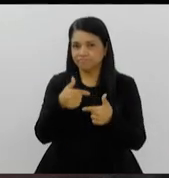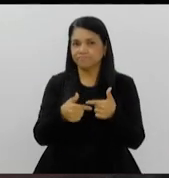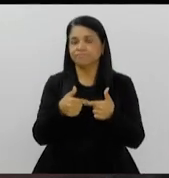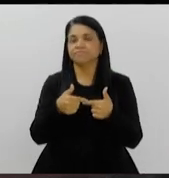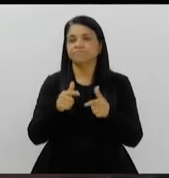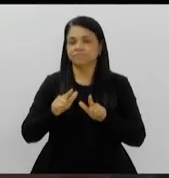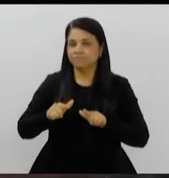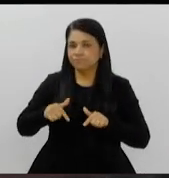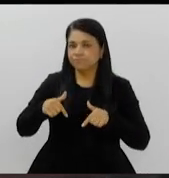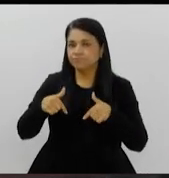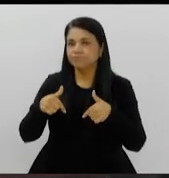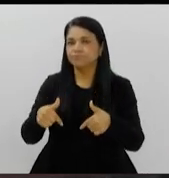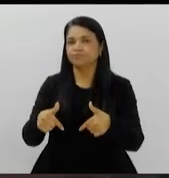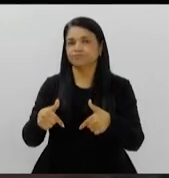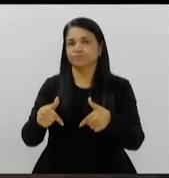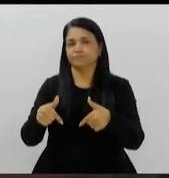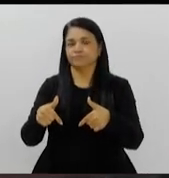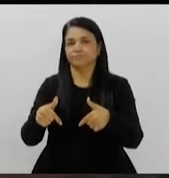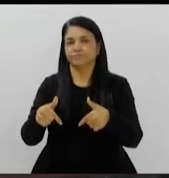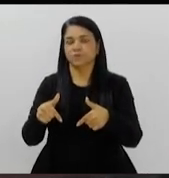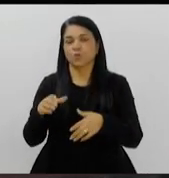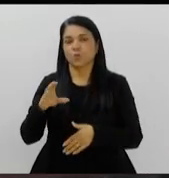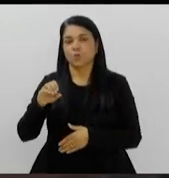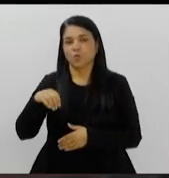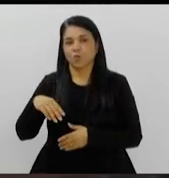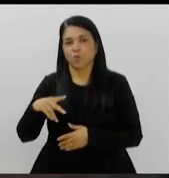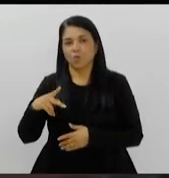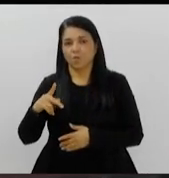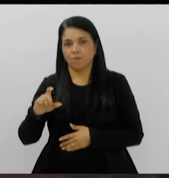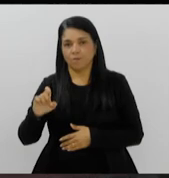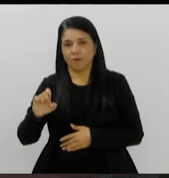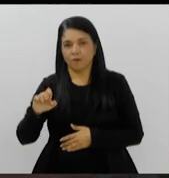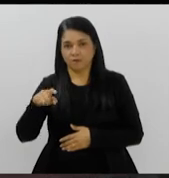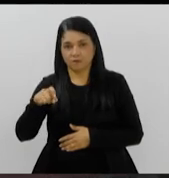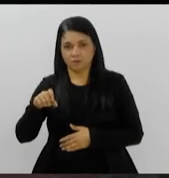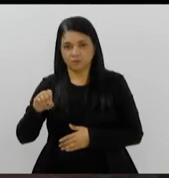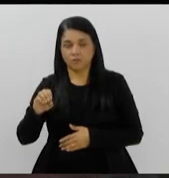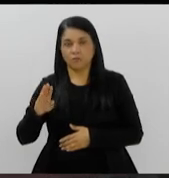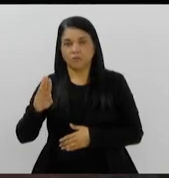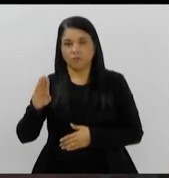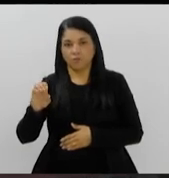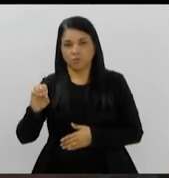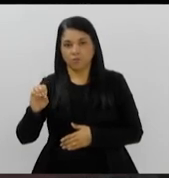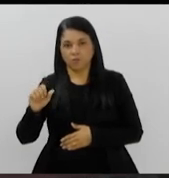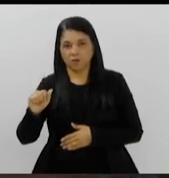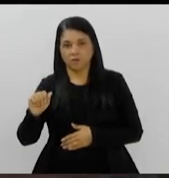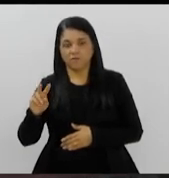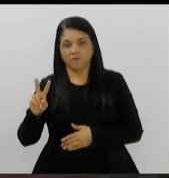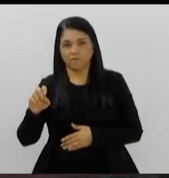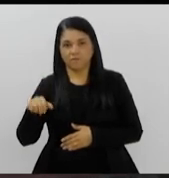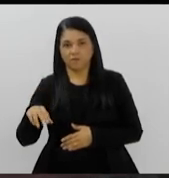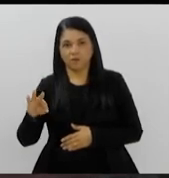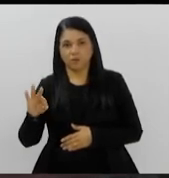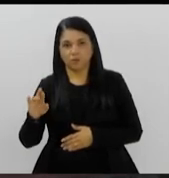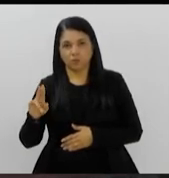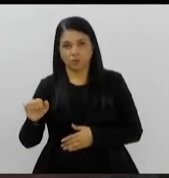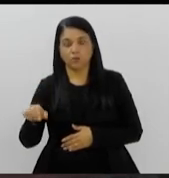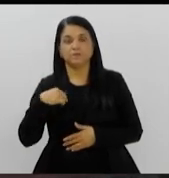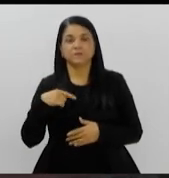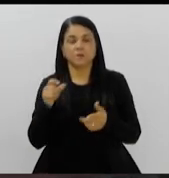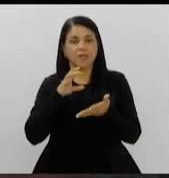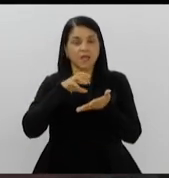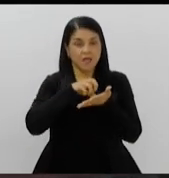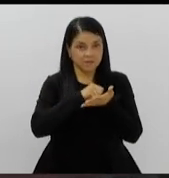operacionalizar, não é, o complexo Boa Ventura. Eu queria também deixar aqui registrada uma iniciativa do nosso